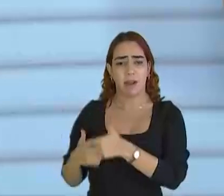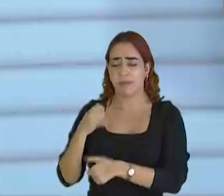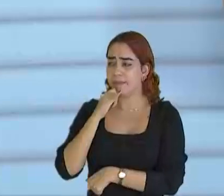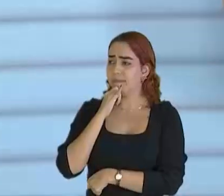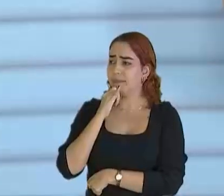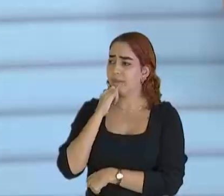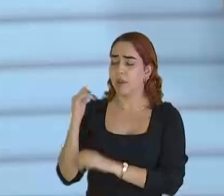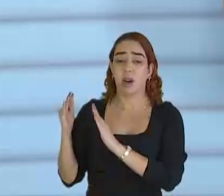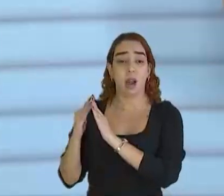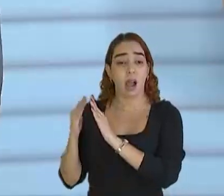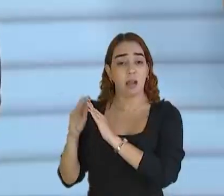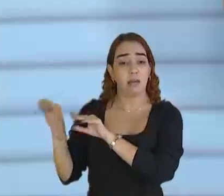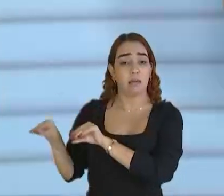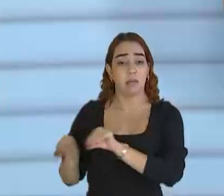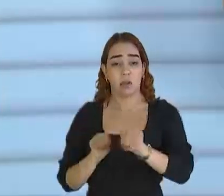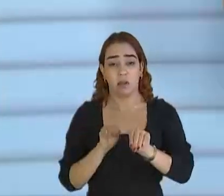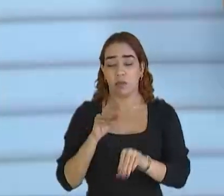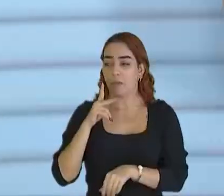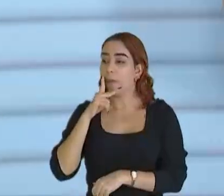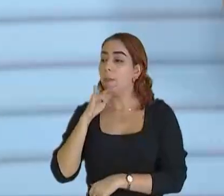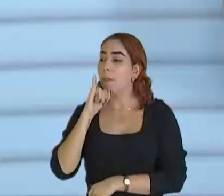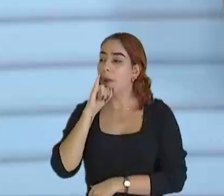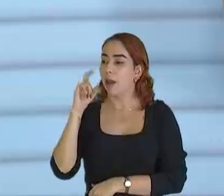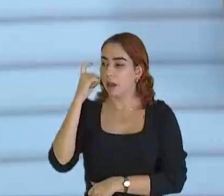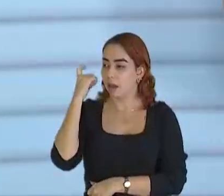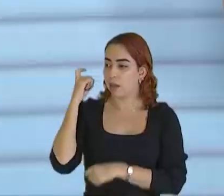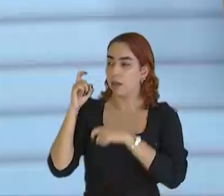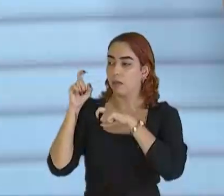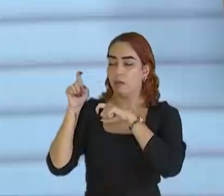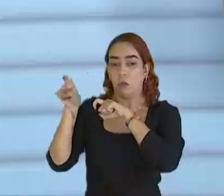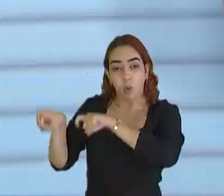aquele jovem cujo pai era do meio rural,